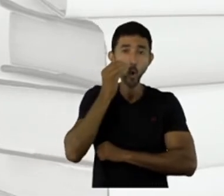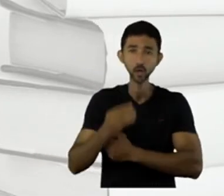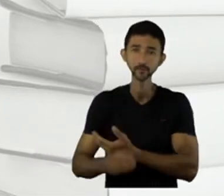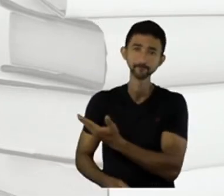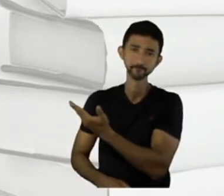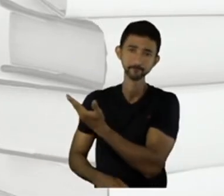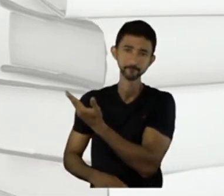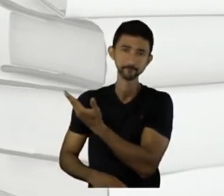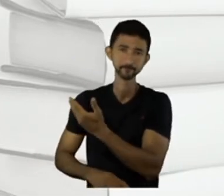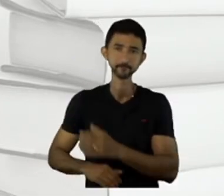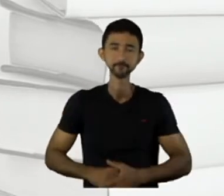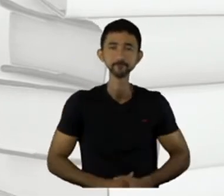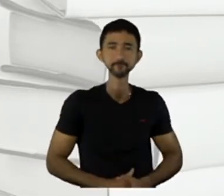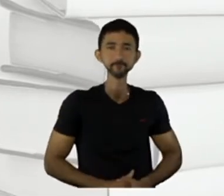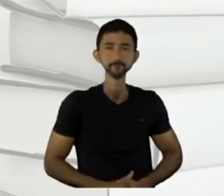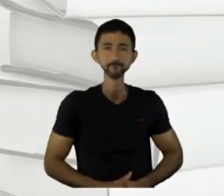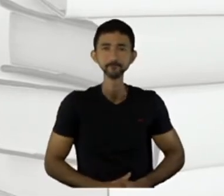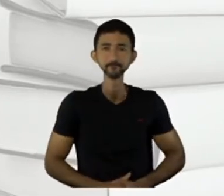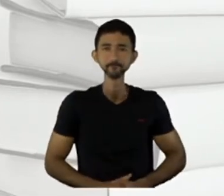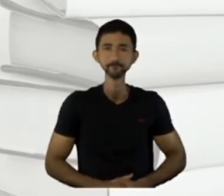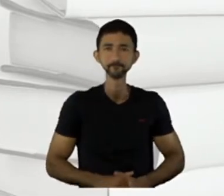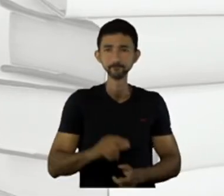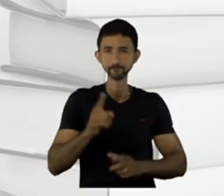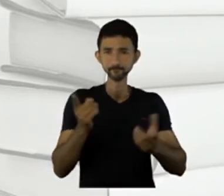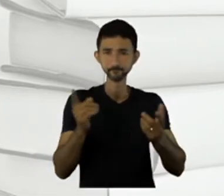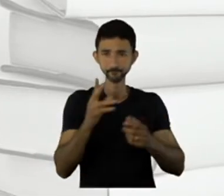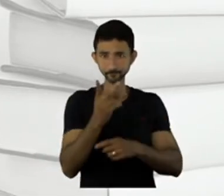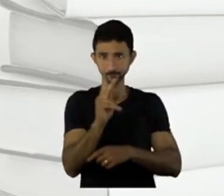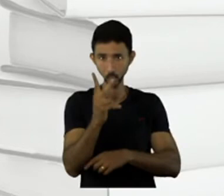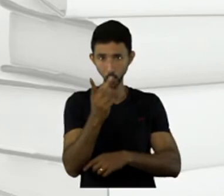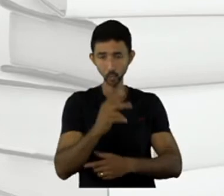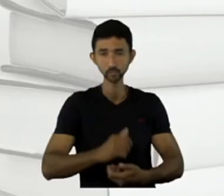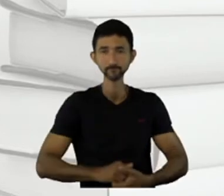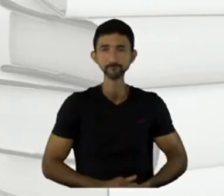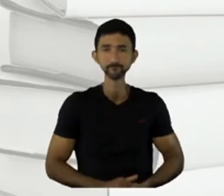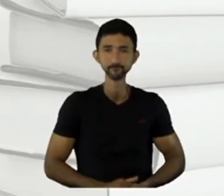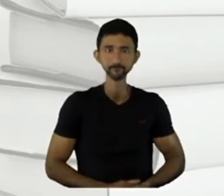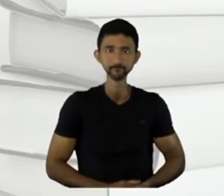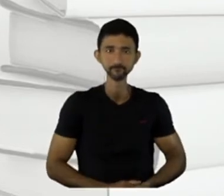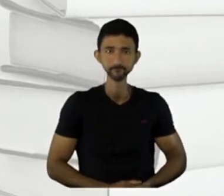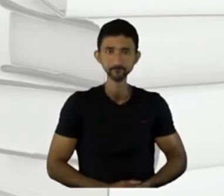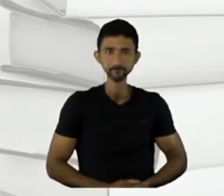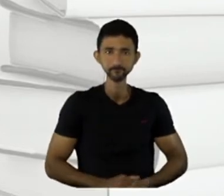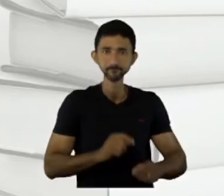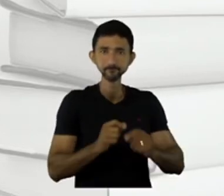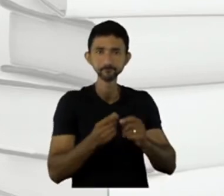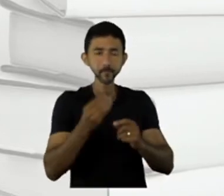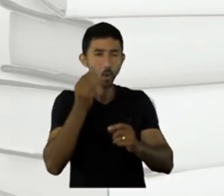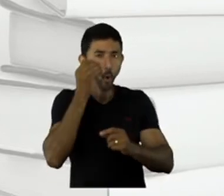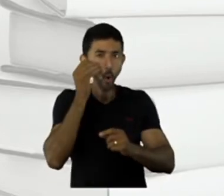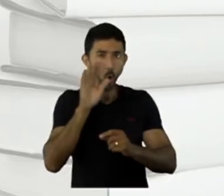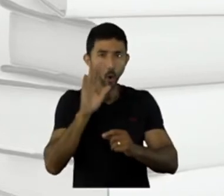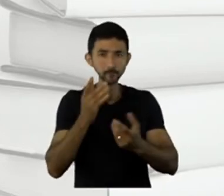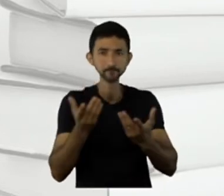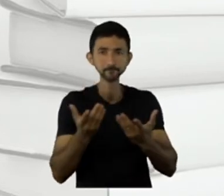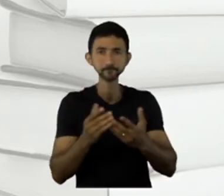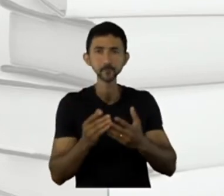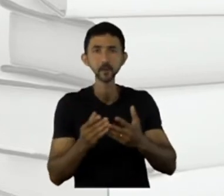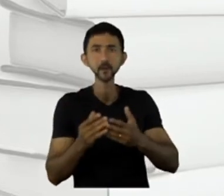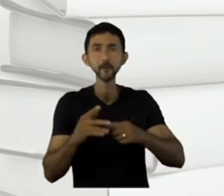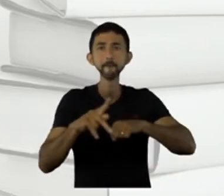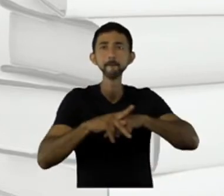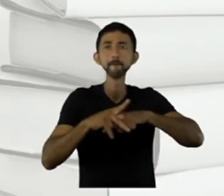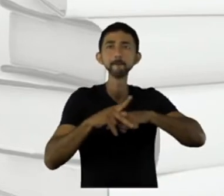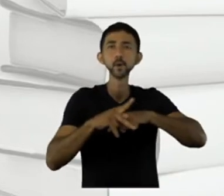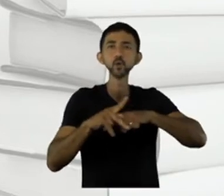aqui os pronomes pessoais do caso reto e aqui os pronomes pessoais do caso oblíquo aí de azulzinho. Mas eu quero chamar a tua atenção hoje para os